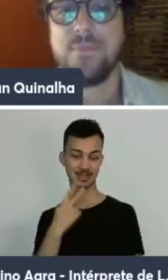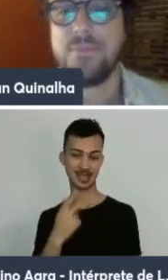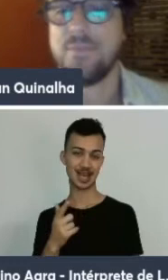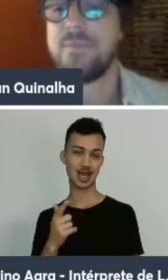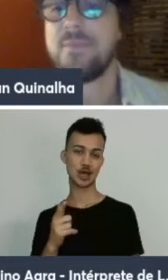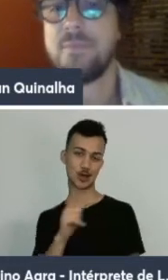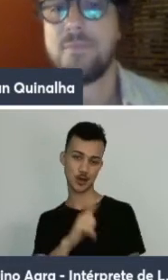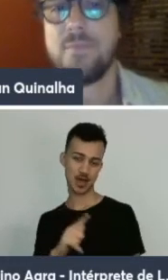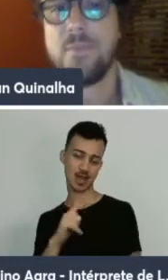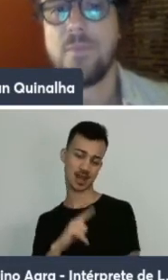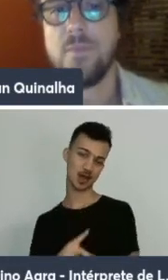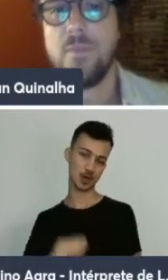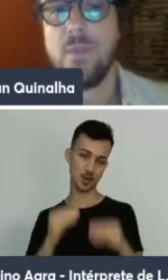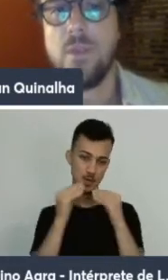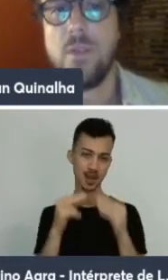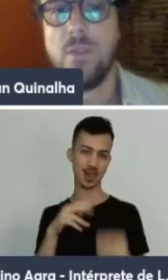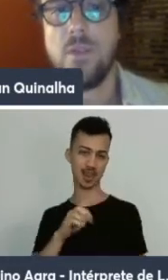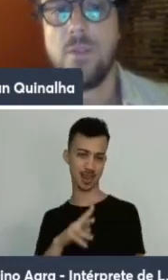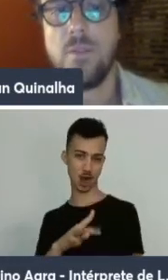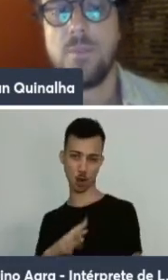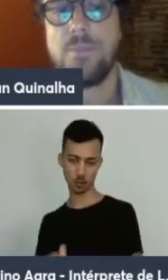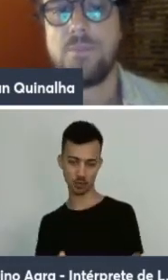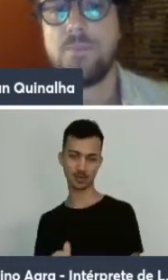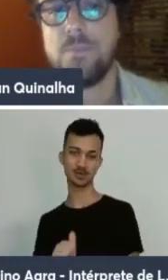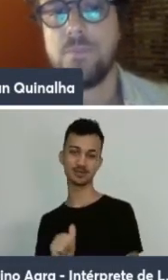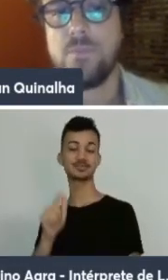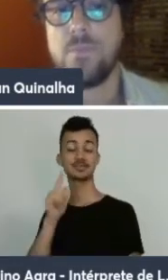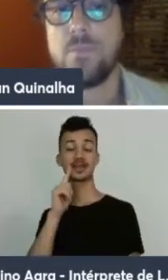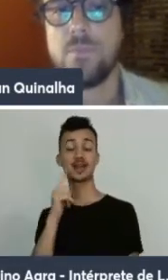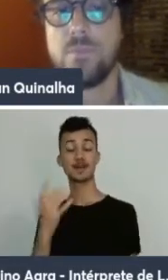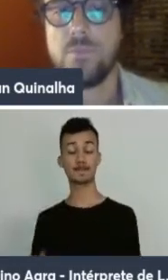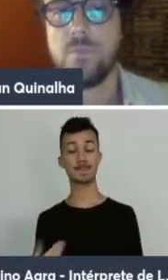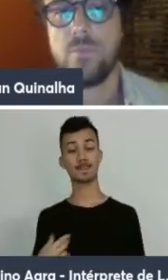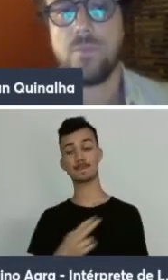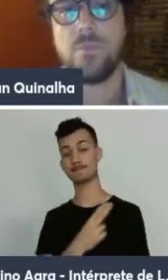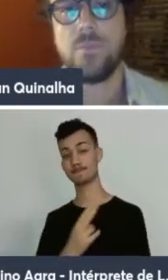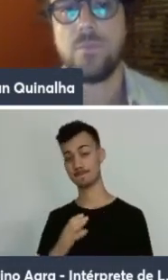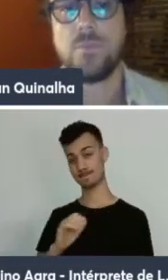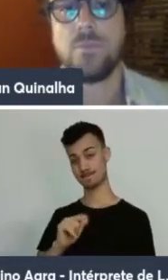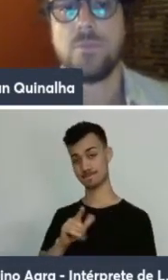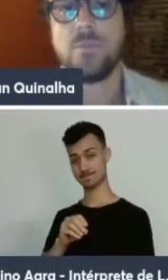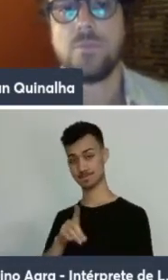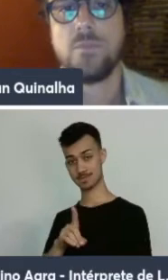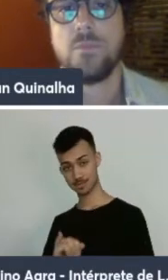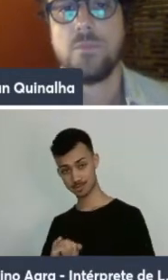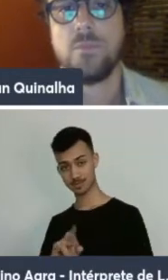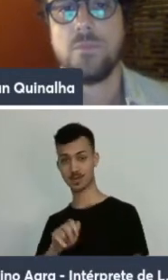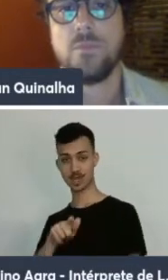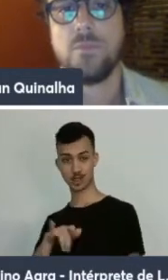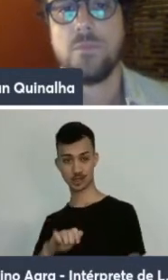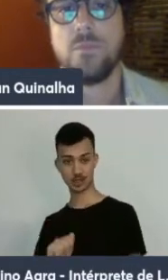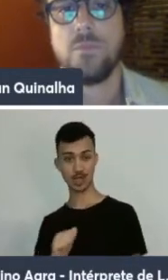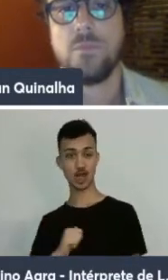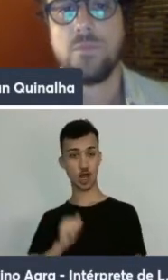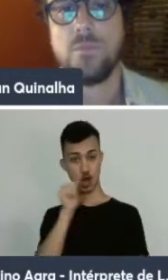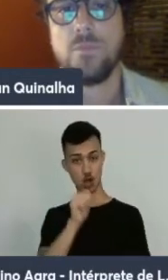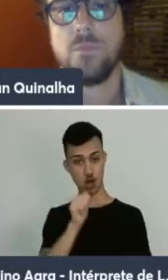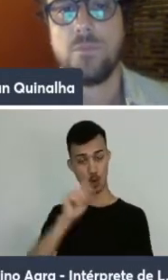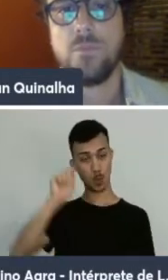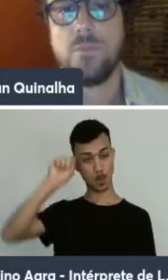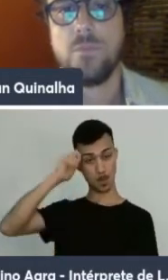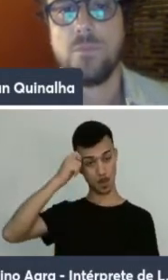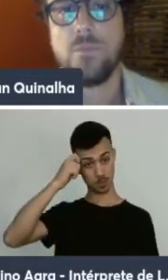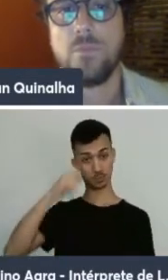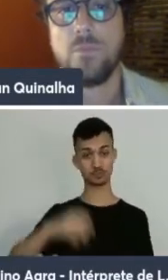importante, mas meu nome é Cláudia Regina, eu sou negra, né, mulher, eu tenho